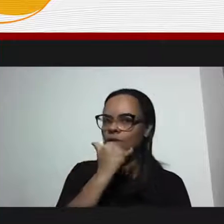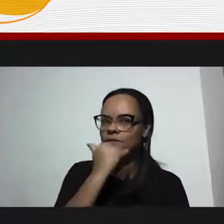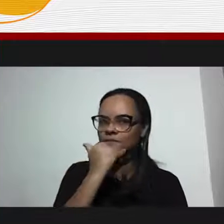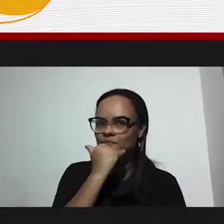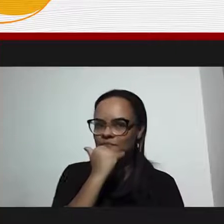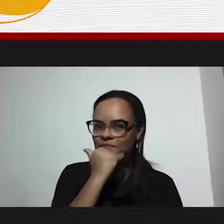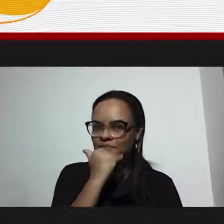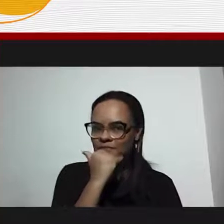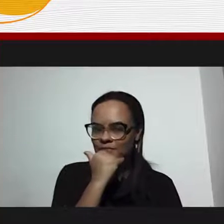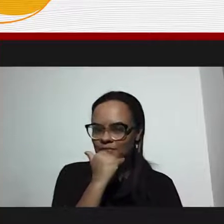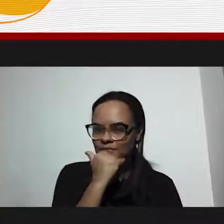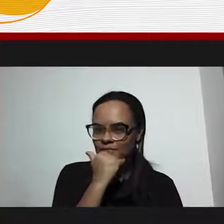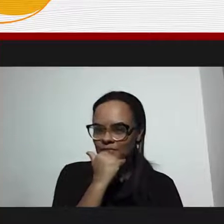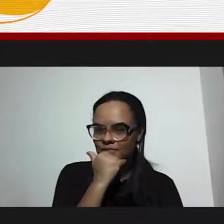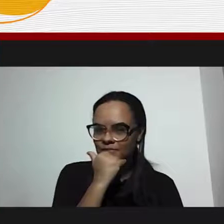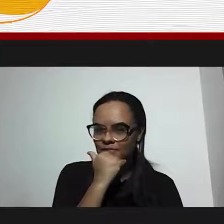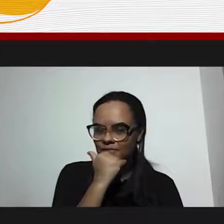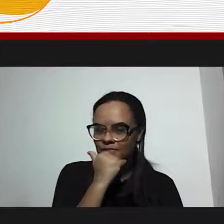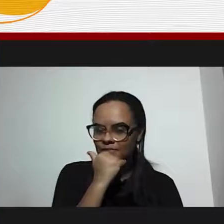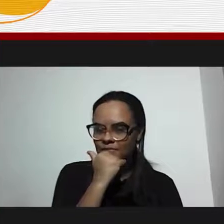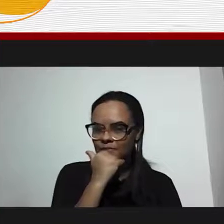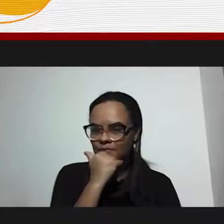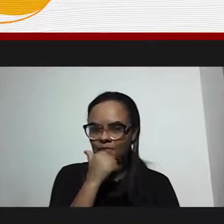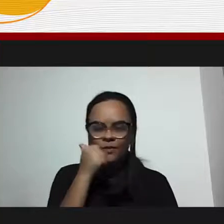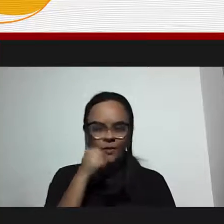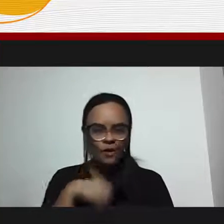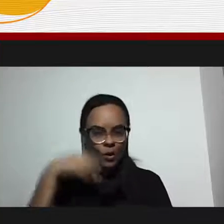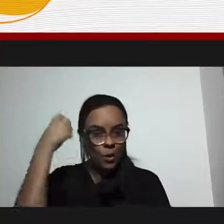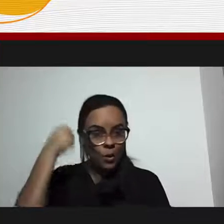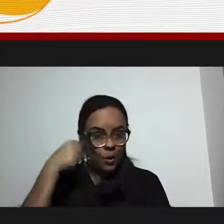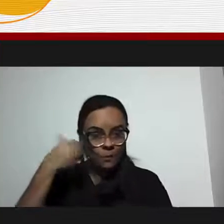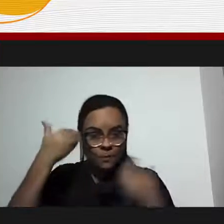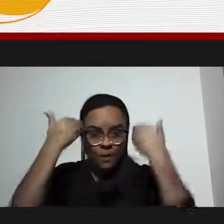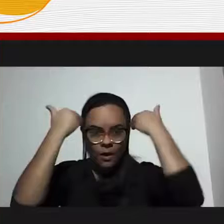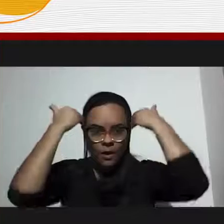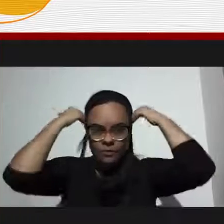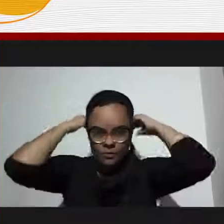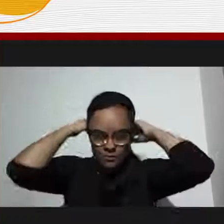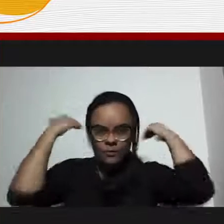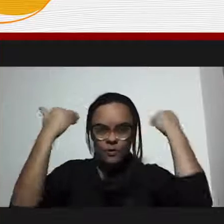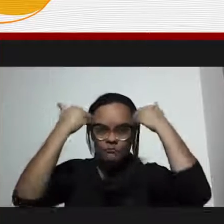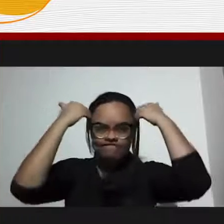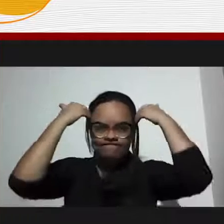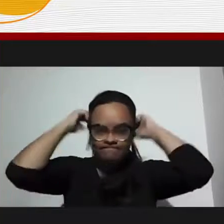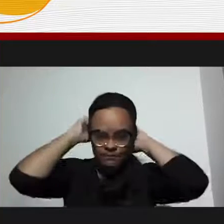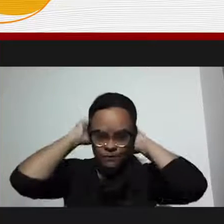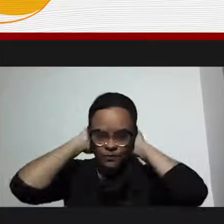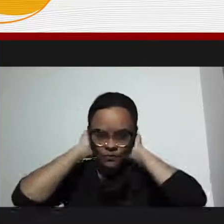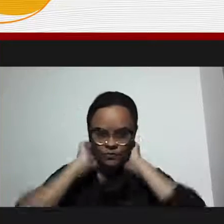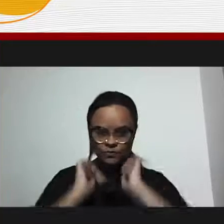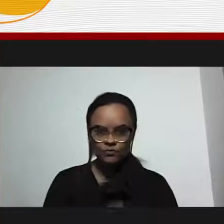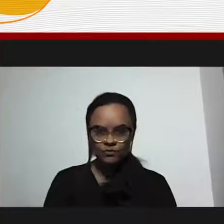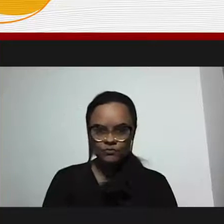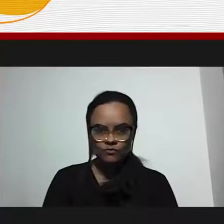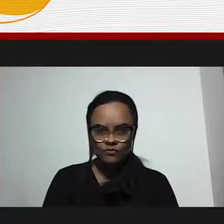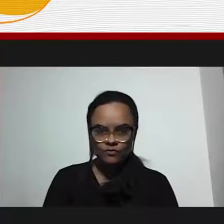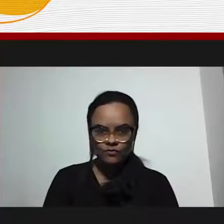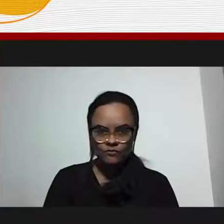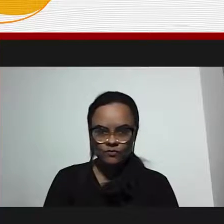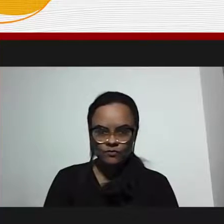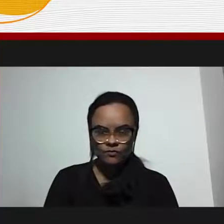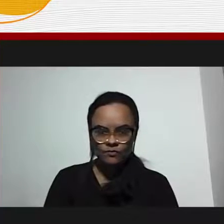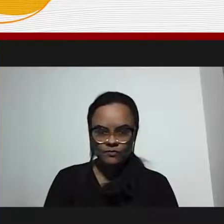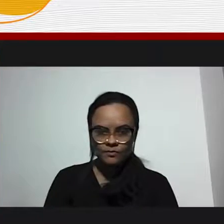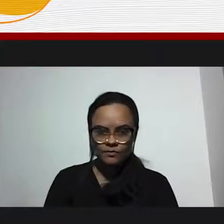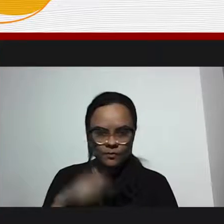Desculpem, perdão. Eu sou uma mulher branca, tenho os cabelos curtos, bem curtos, desfiados, tenho